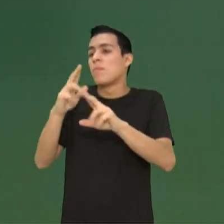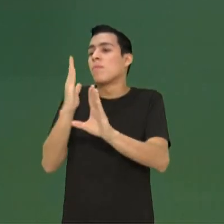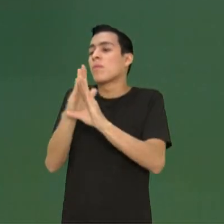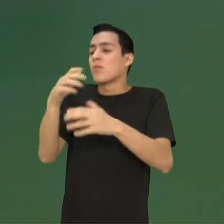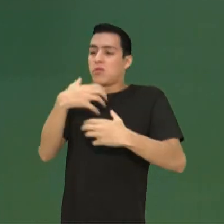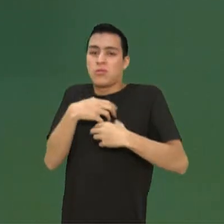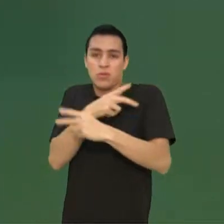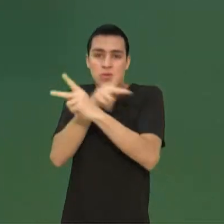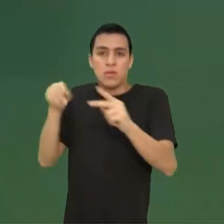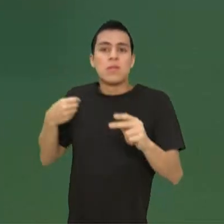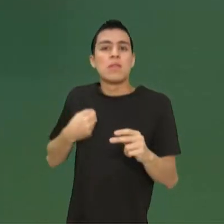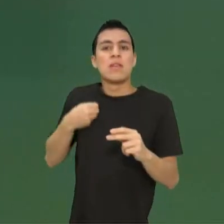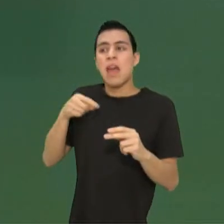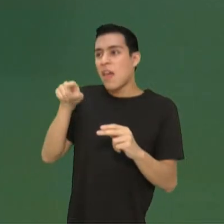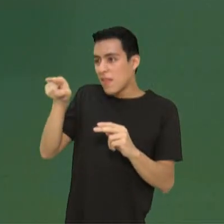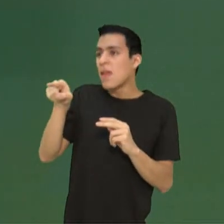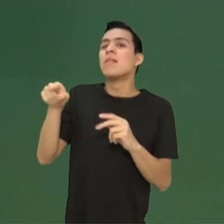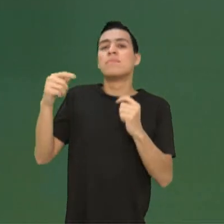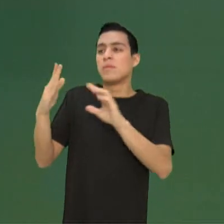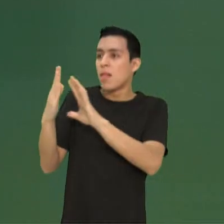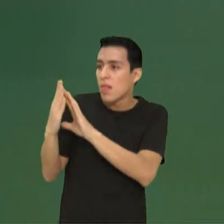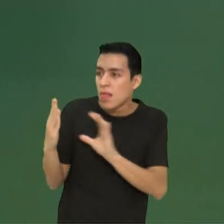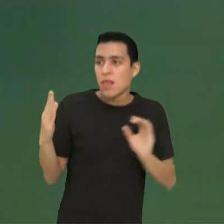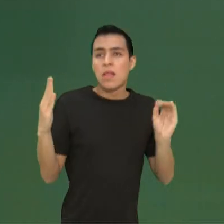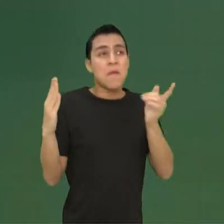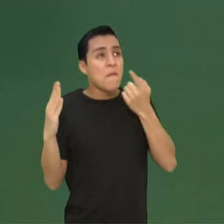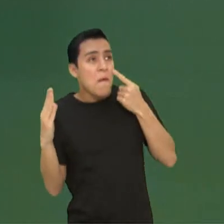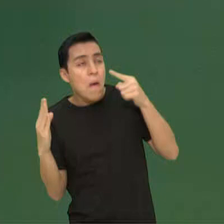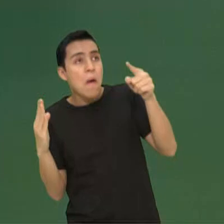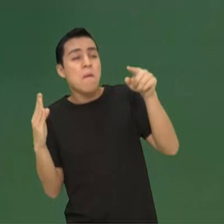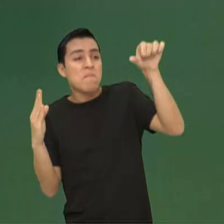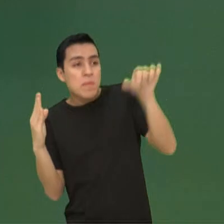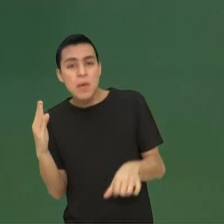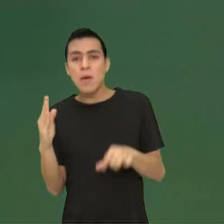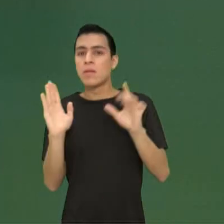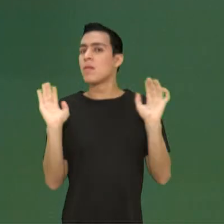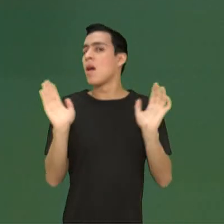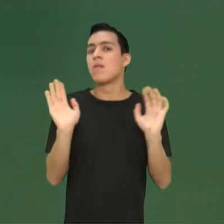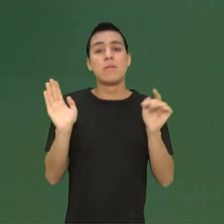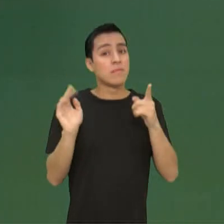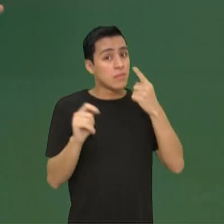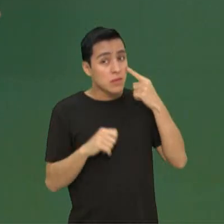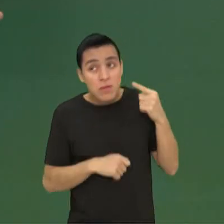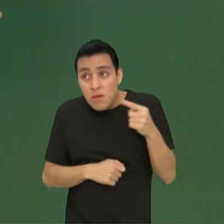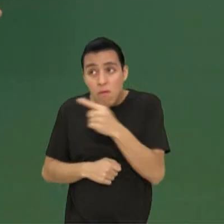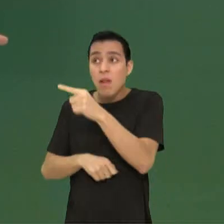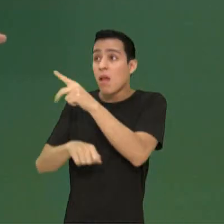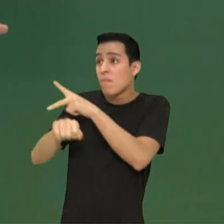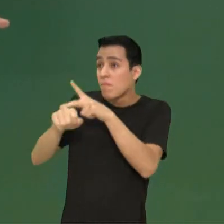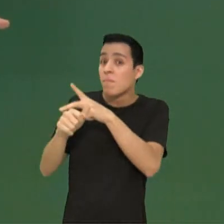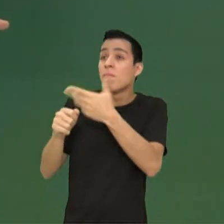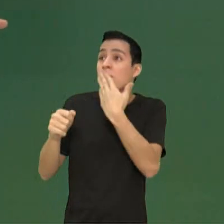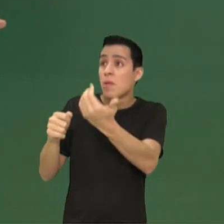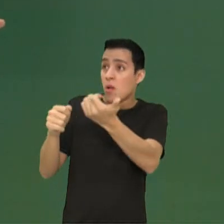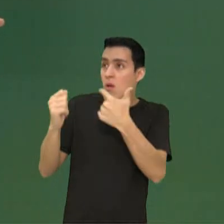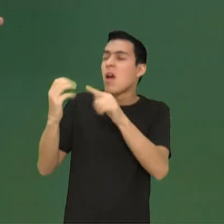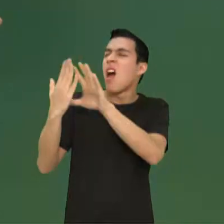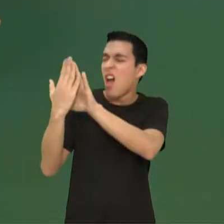vive. É nesses que a gente tem que se espelhar. A gente não tem que olhar, olha, tem gente pior do que a gente. Não, tem gente melhor do que a gente.